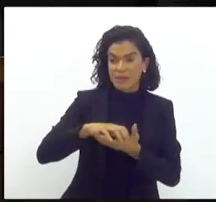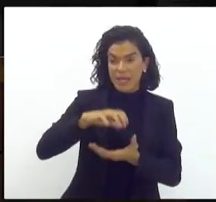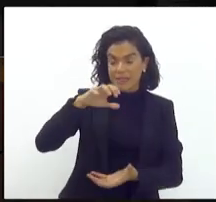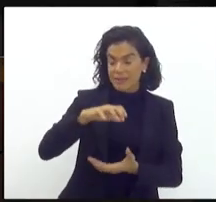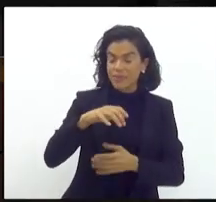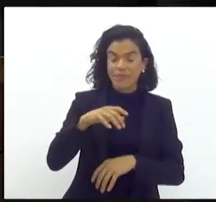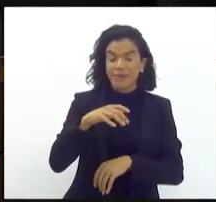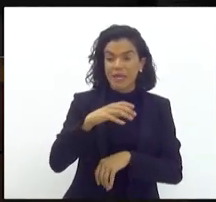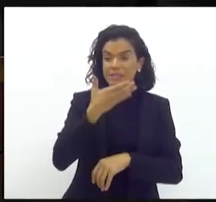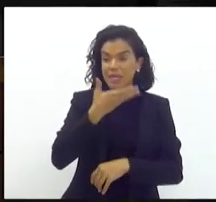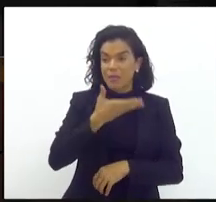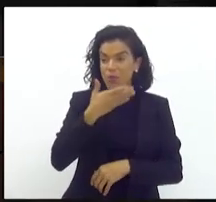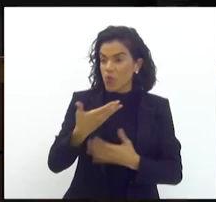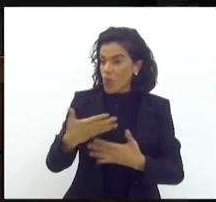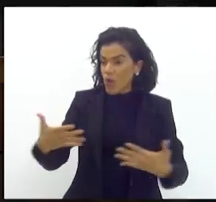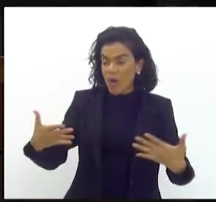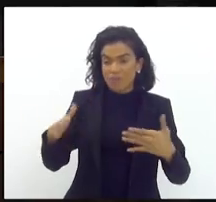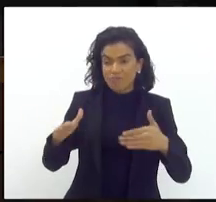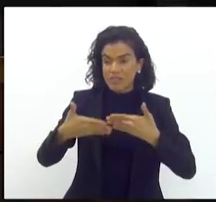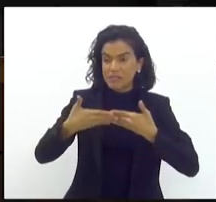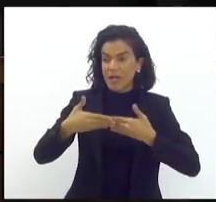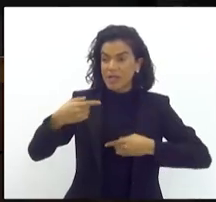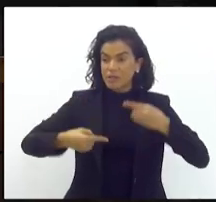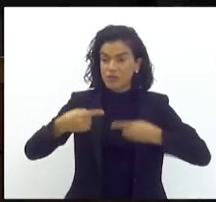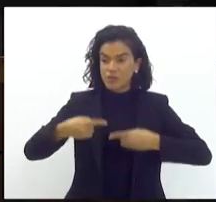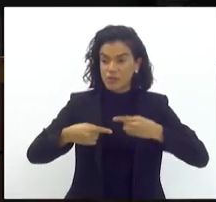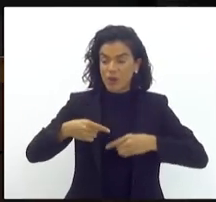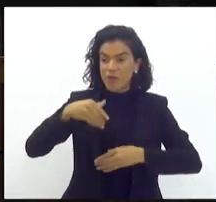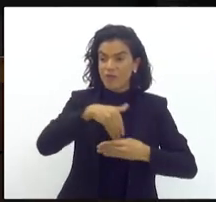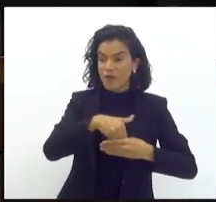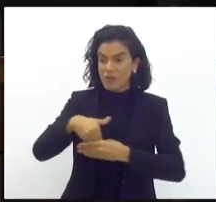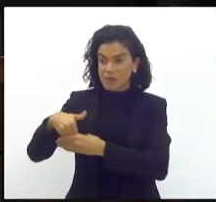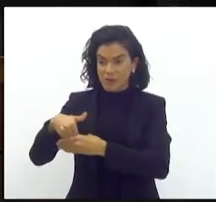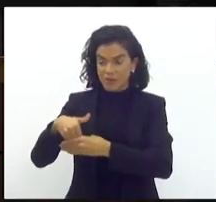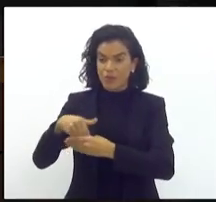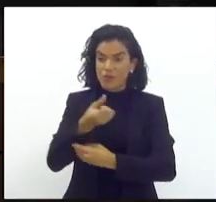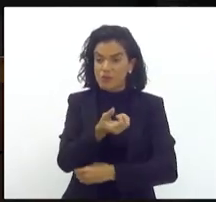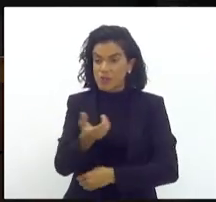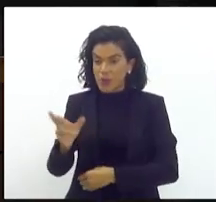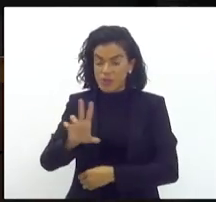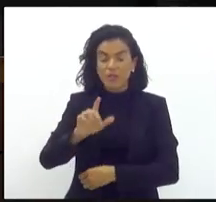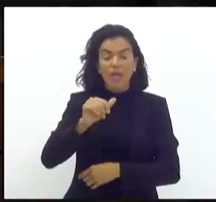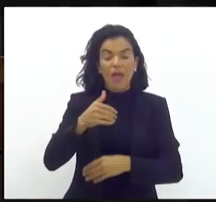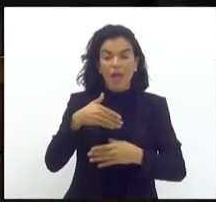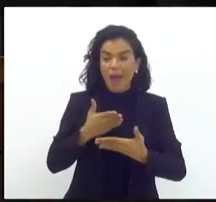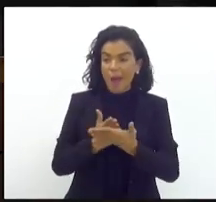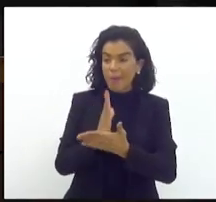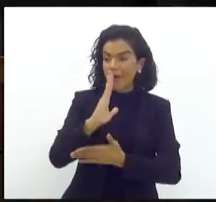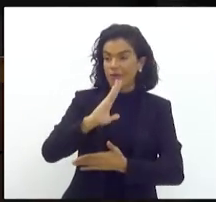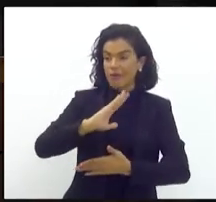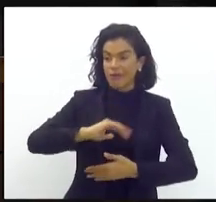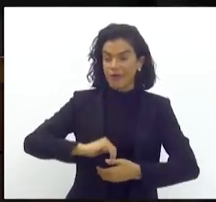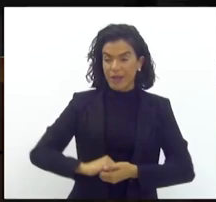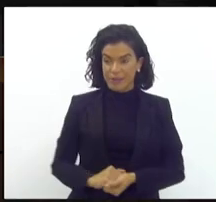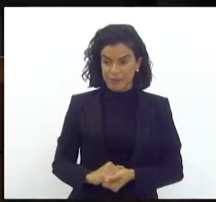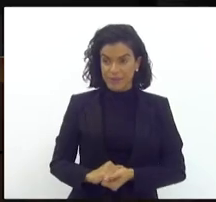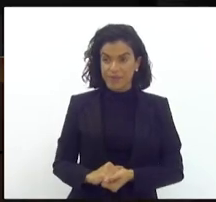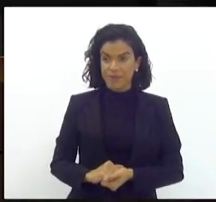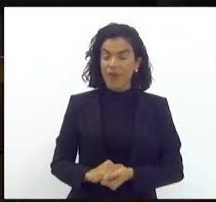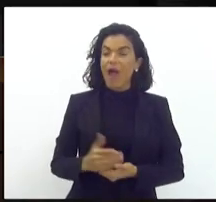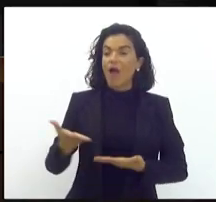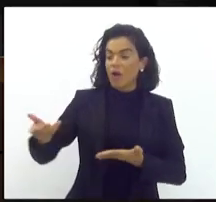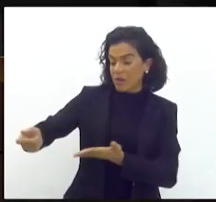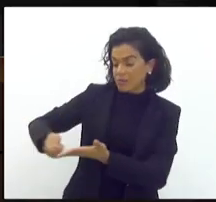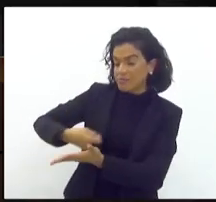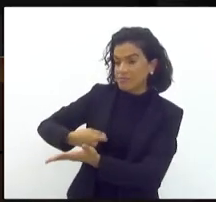discussão nós vendo Quem Queira discutir encerrada discussão em votação senhores que a própria Manias Como estão aprovado vai